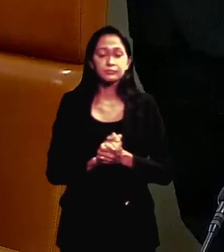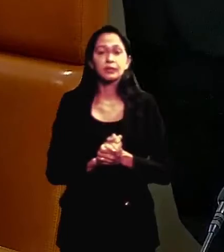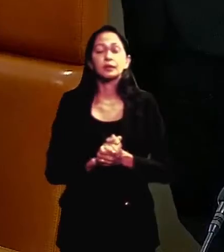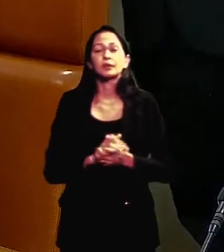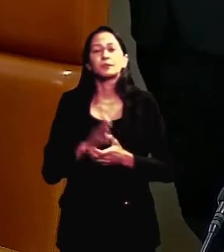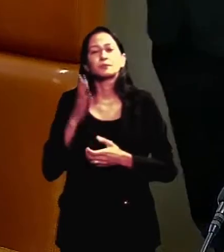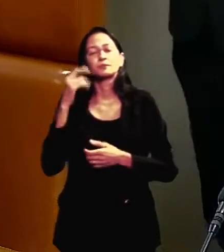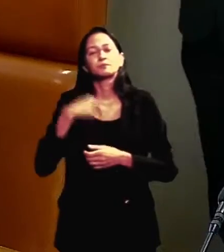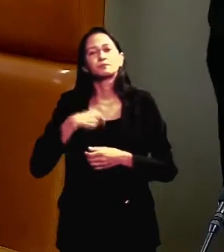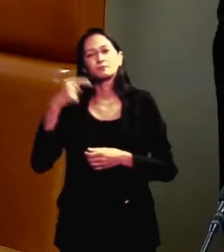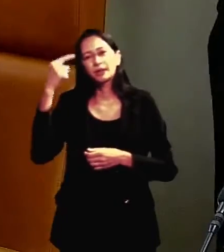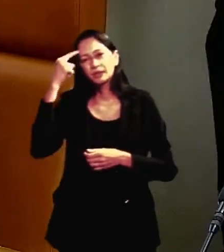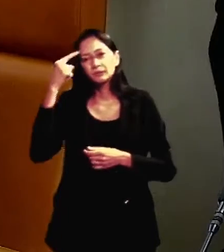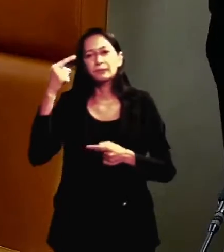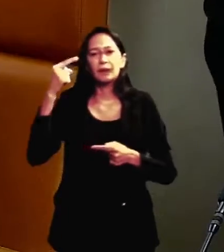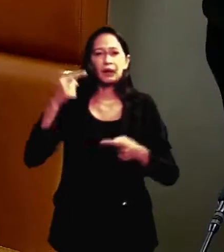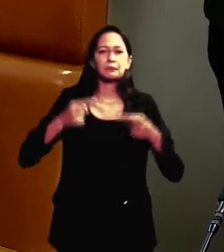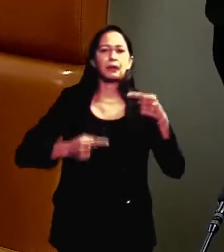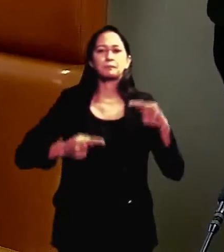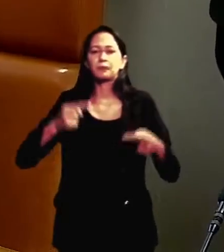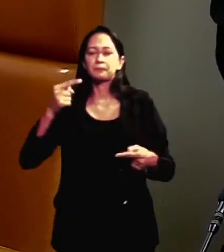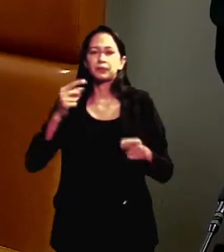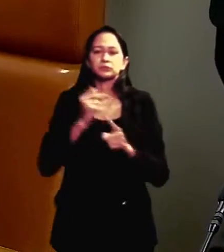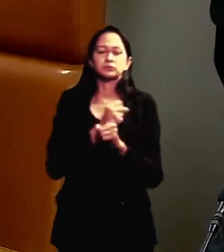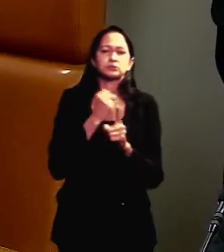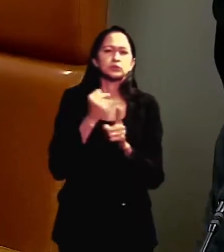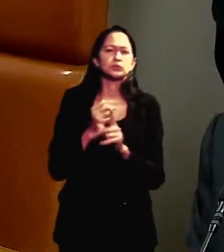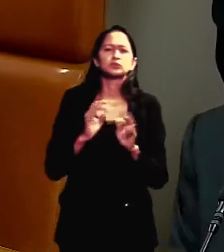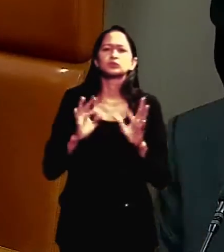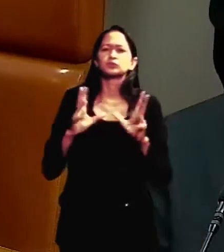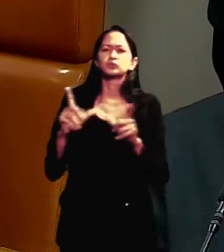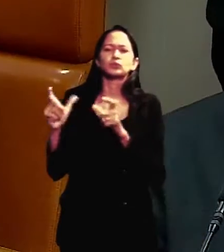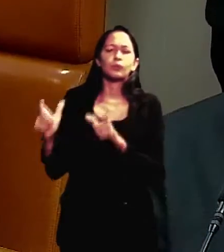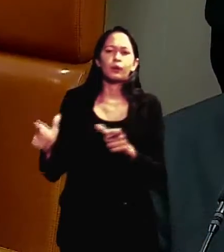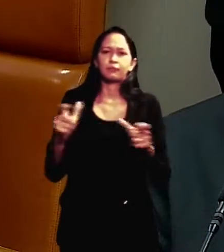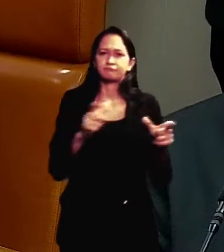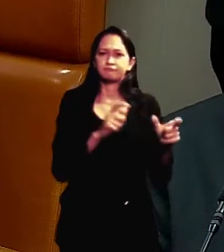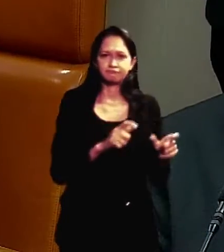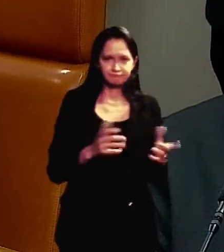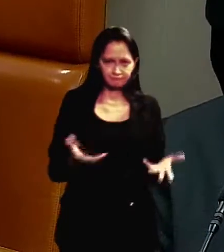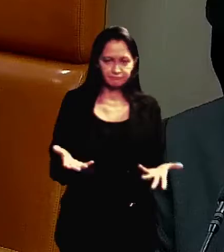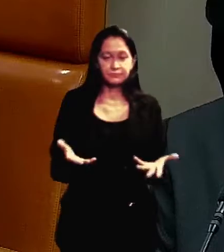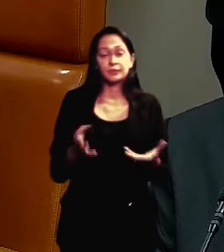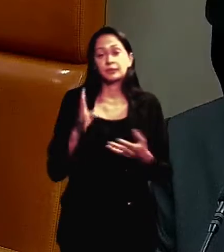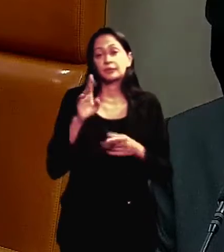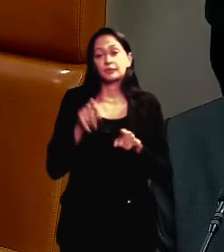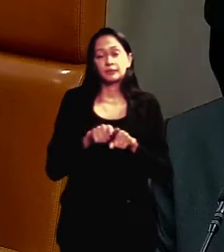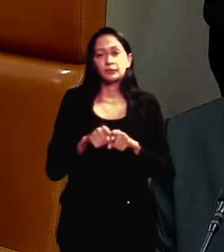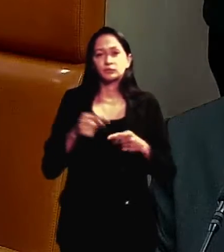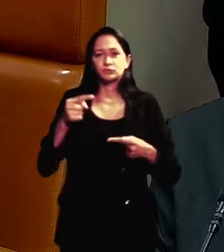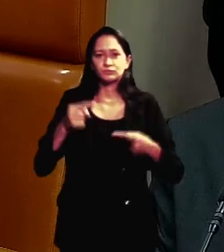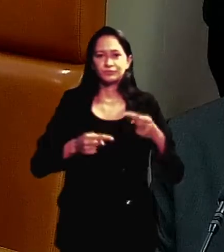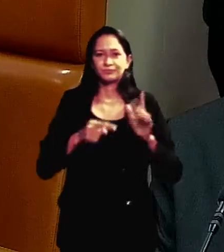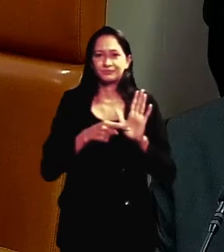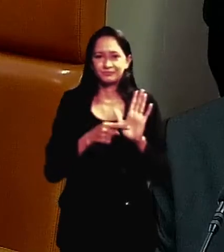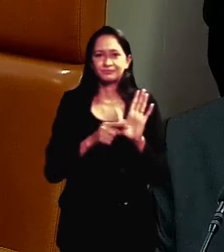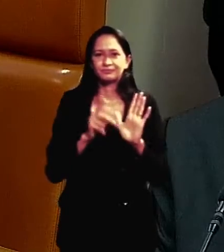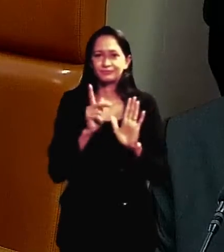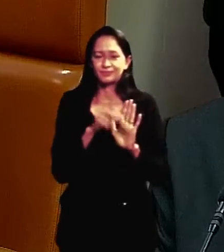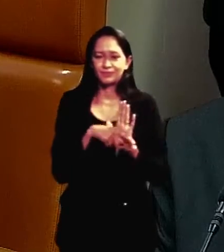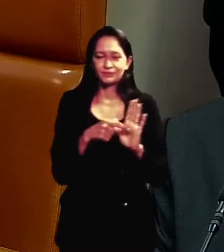uma disputa muito violenta na sociedade, ela dá em todos os níveis, inclusive na discussão que trata do